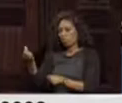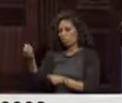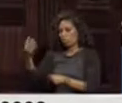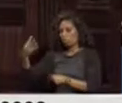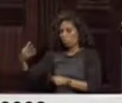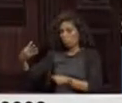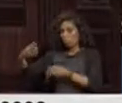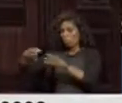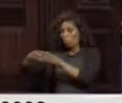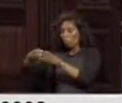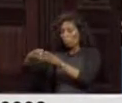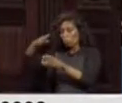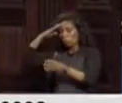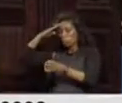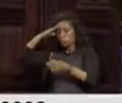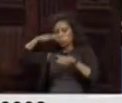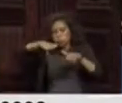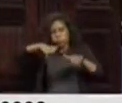E não vejo